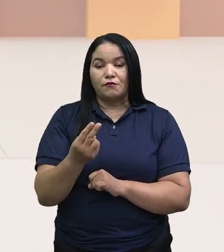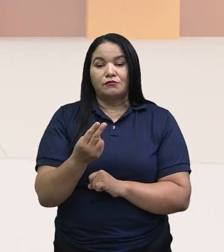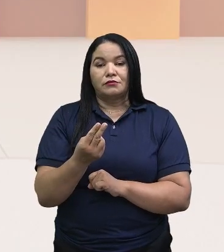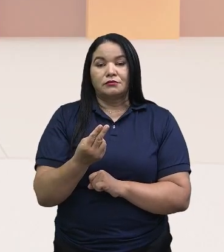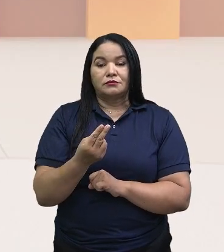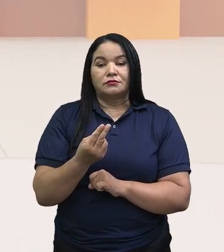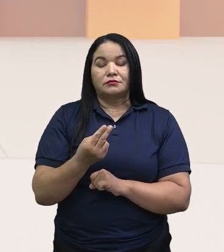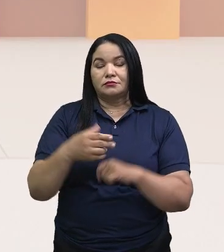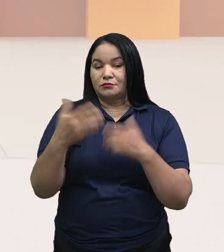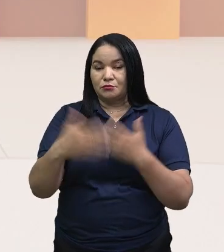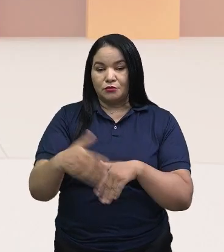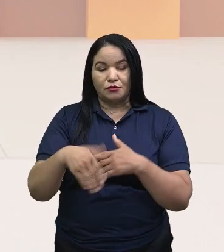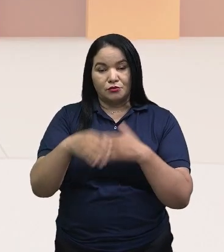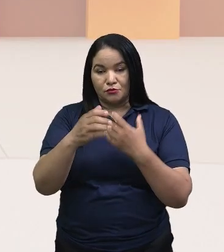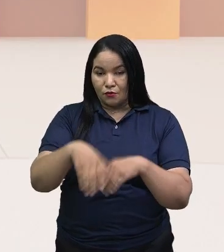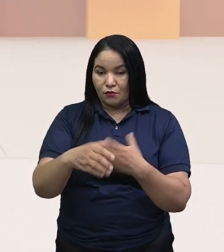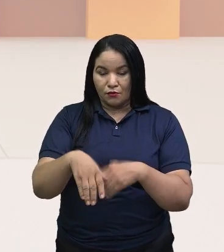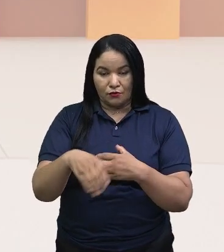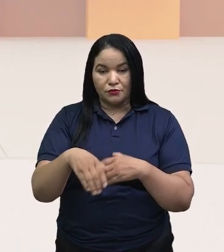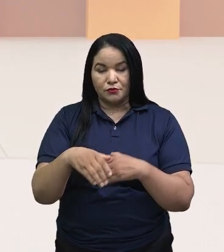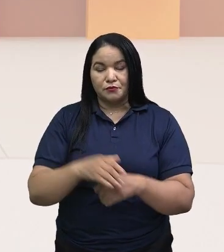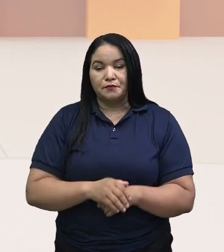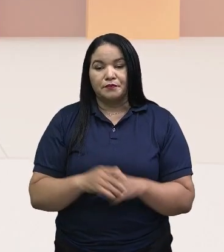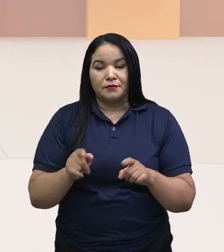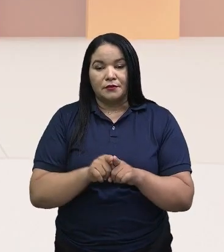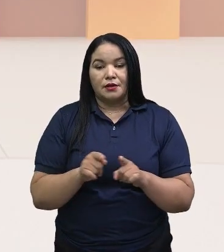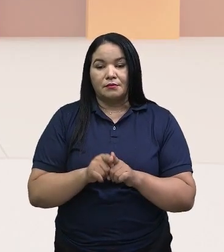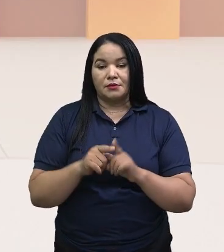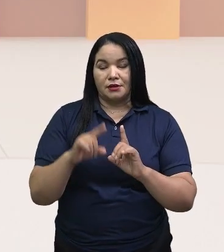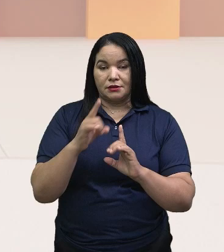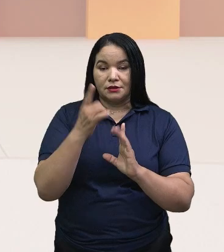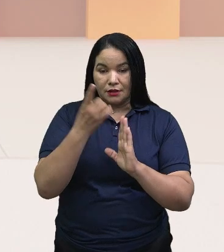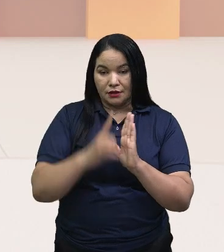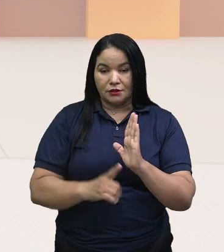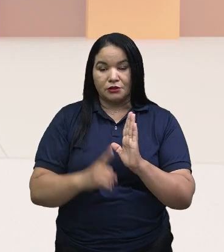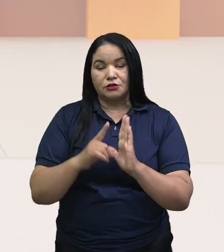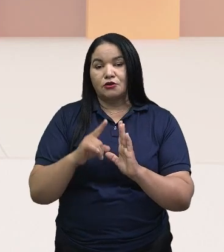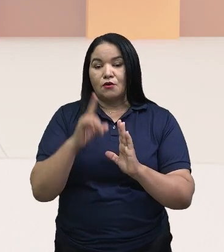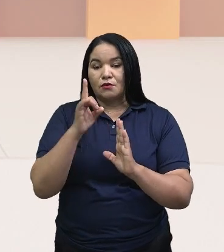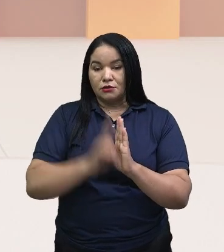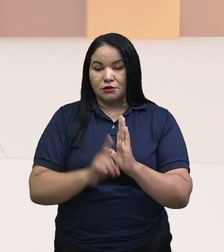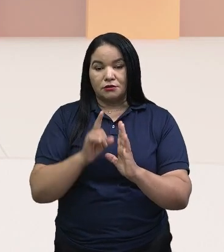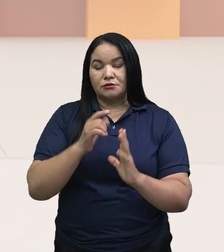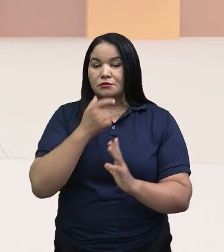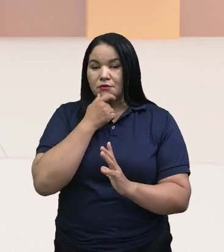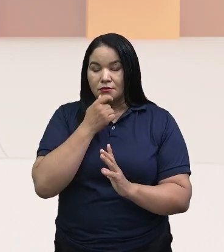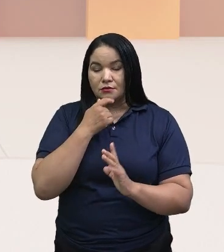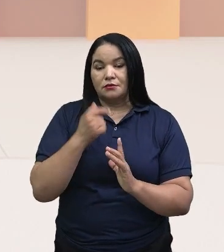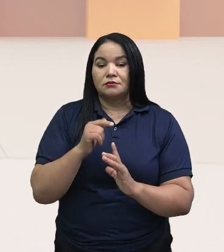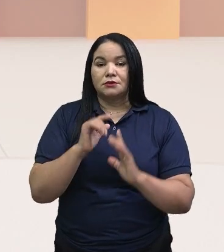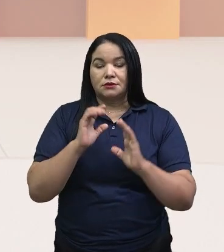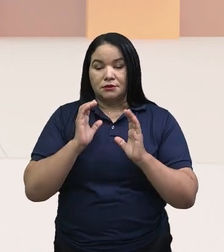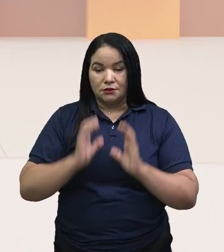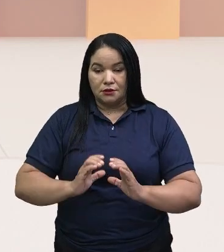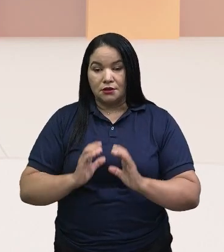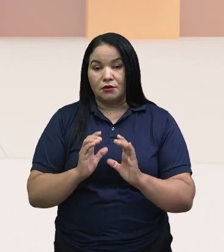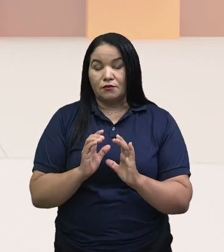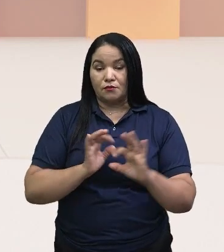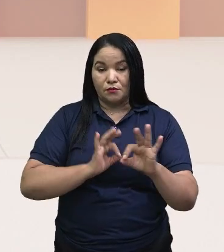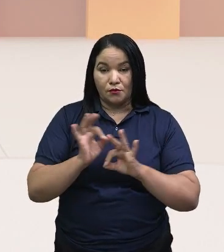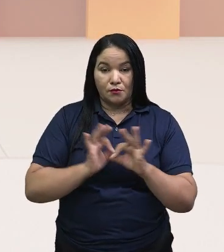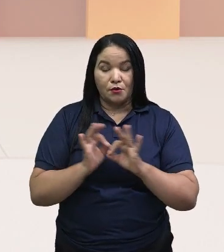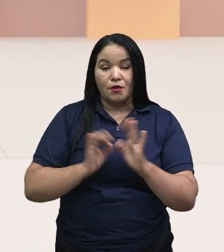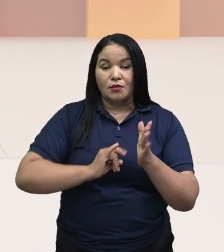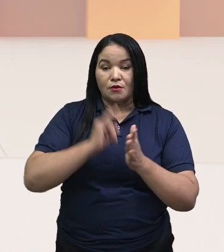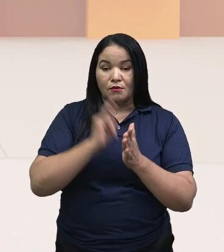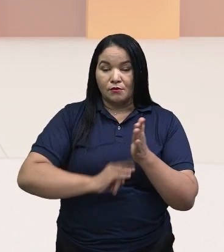de concursos públicos. Essa Declaração dos Direitos do Homem e do Cidadão, que vai ser construída na França, é um documento muito importante